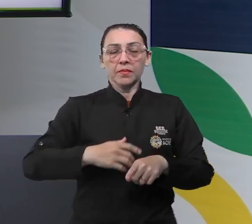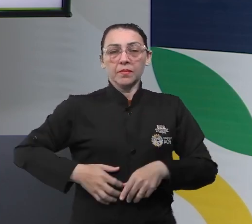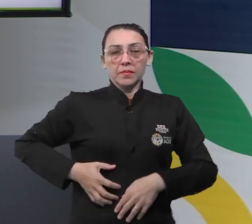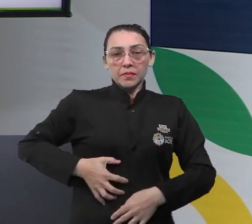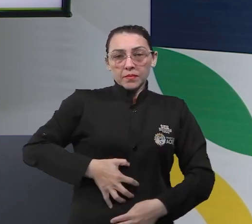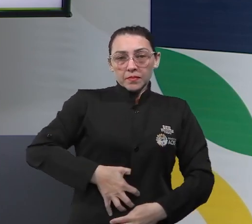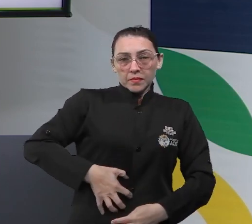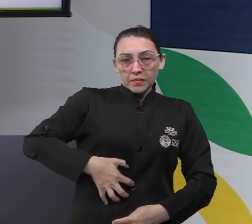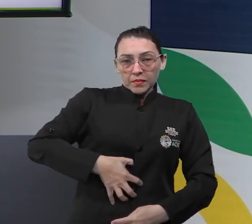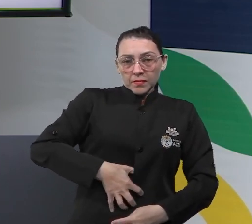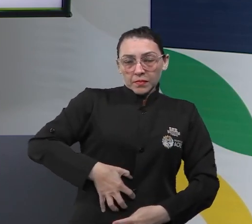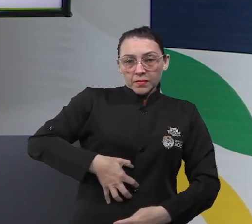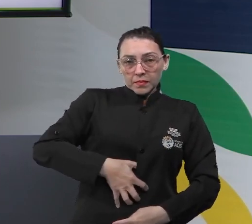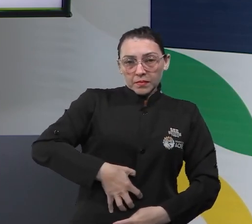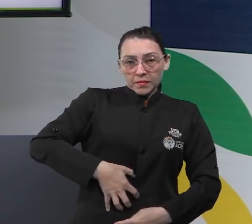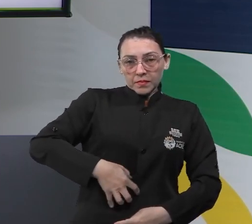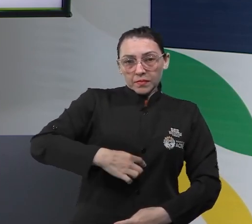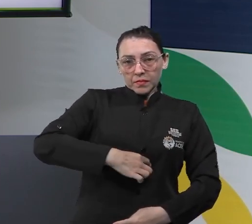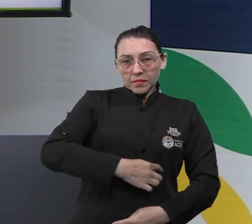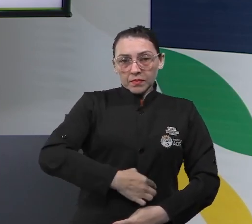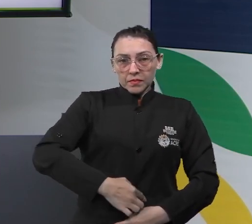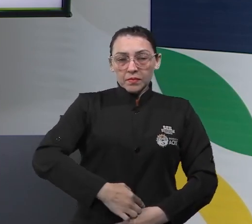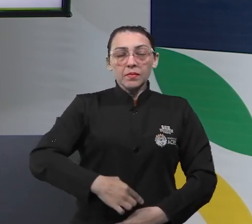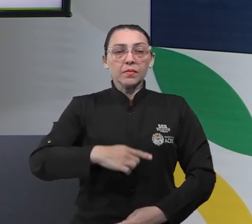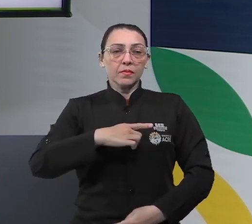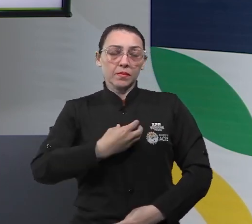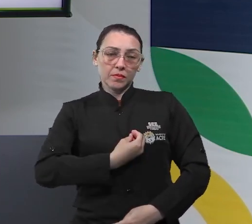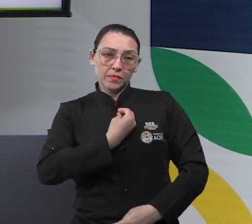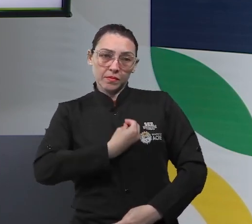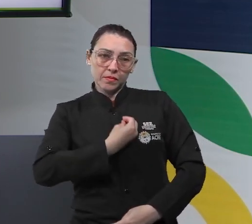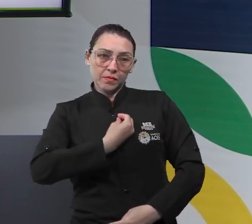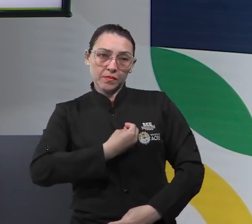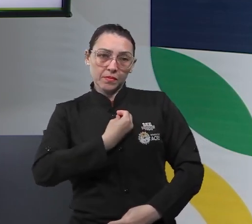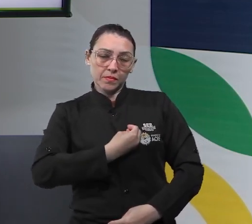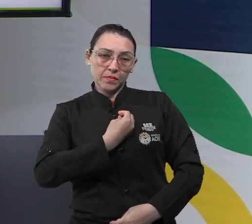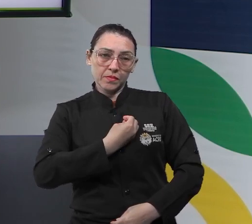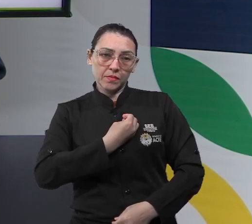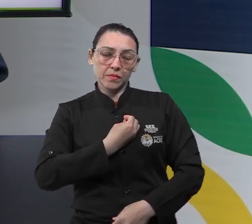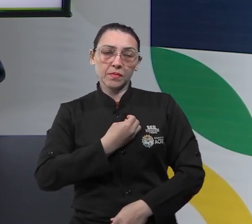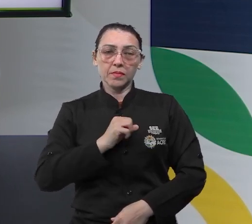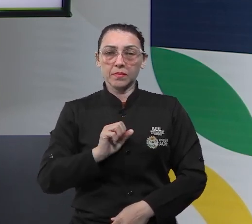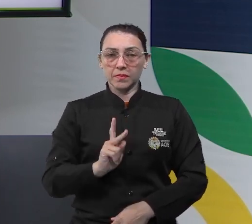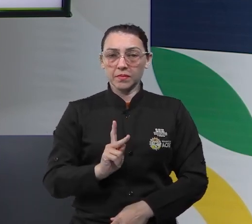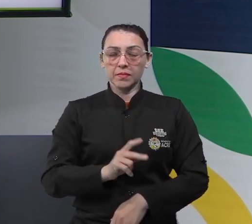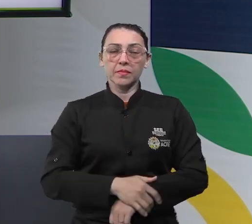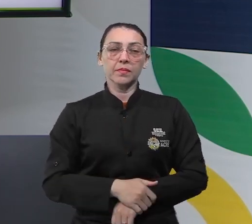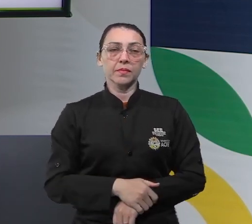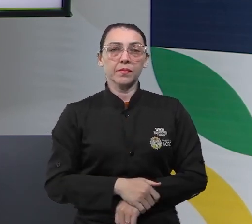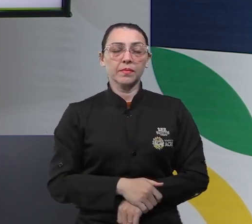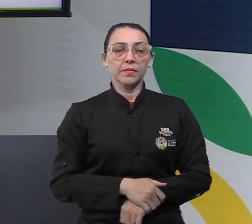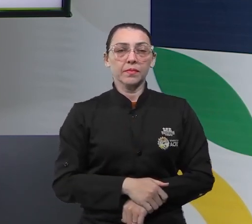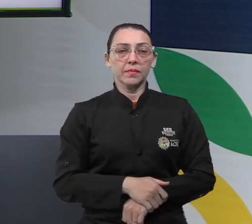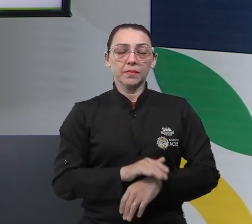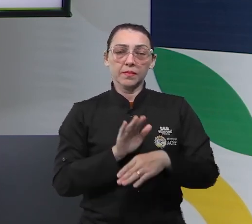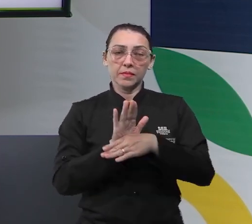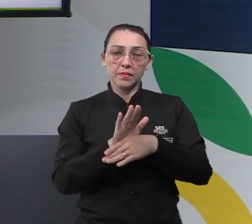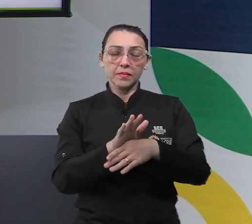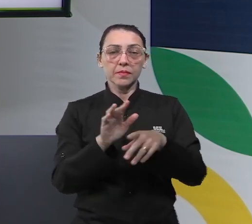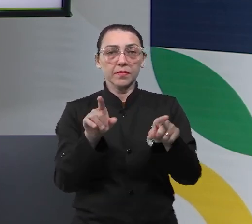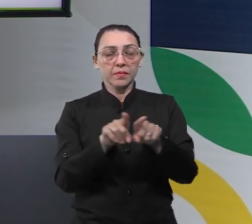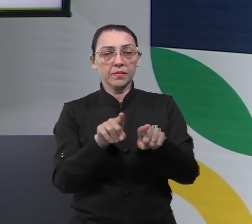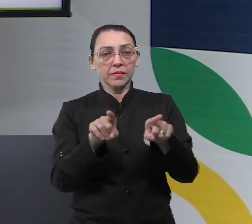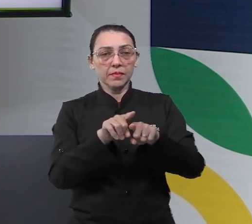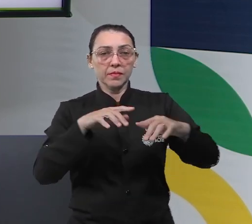estômago. Então, essas células estão presentes nessas partes, nesses órgãos, tá certo? Contribuindo também